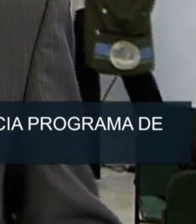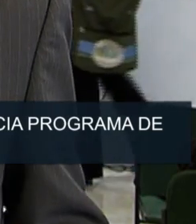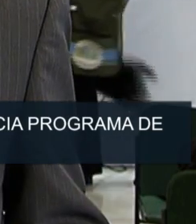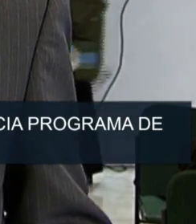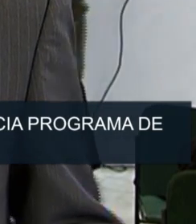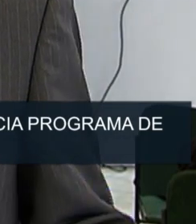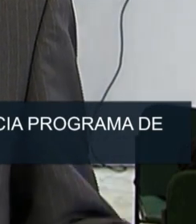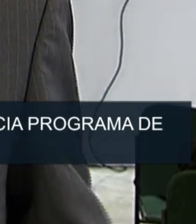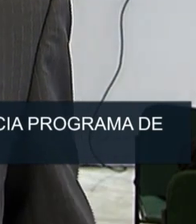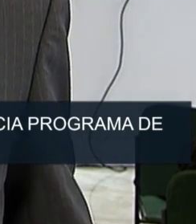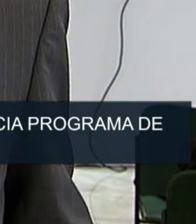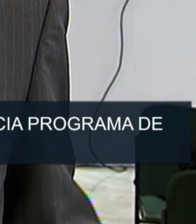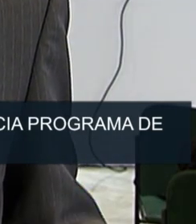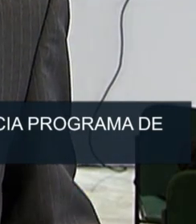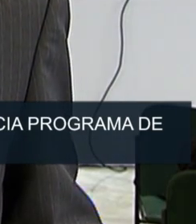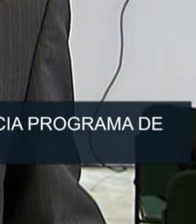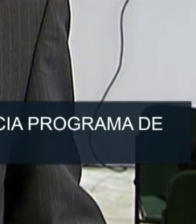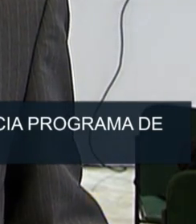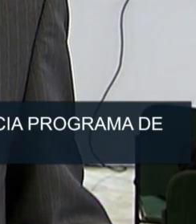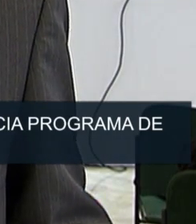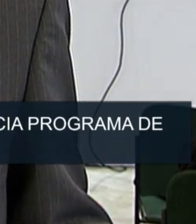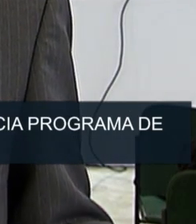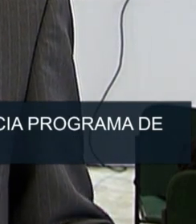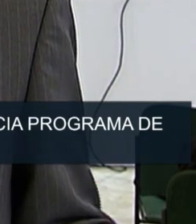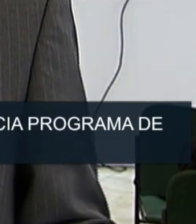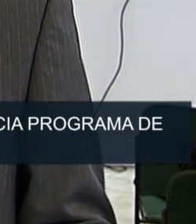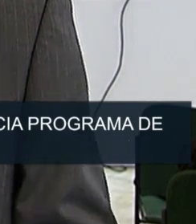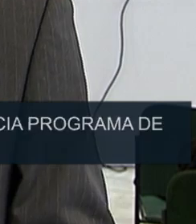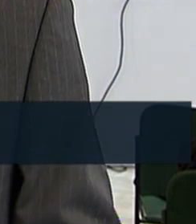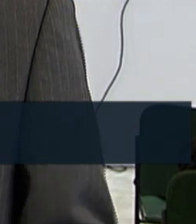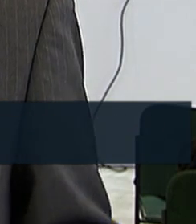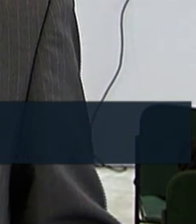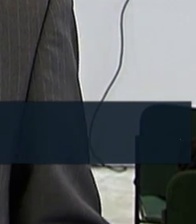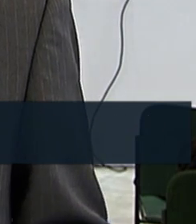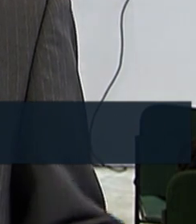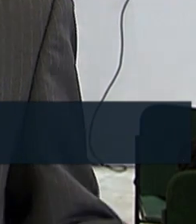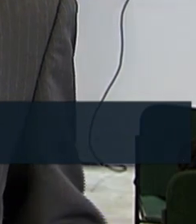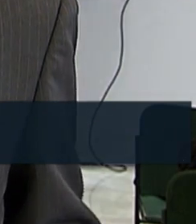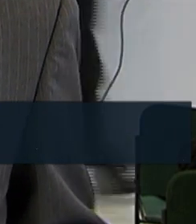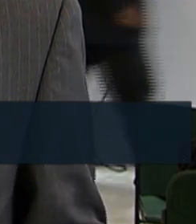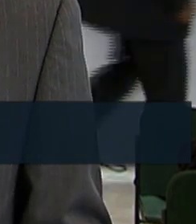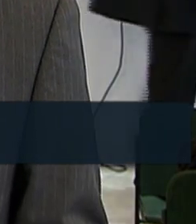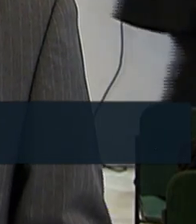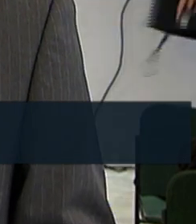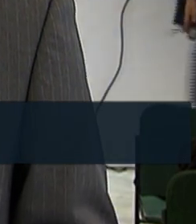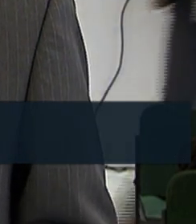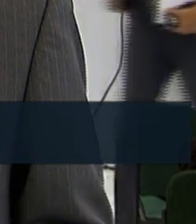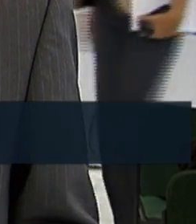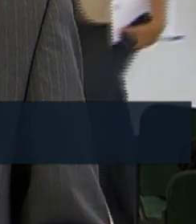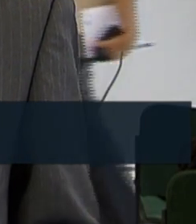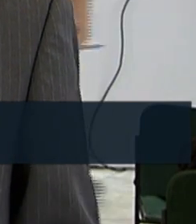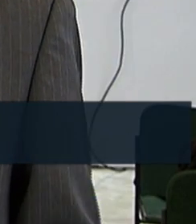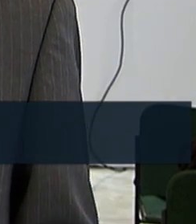devemos investimentos anunciados agora a pouco no programa de investimento em logística nas áreas de rodovias e ferrovias